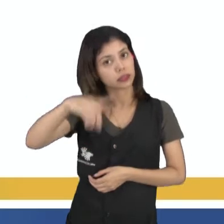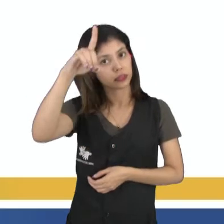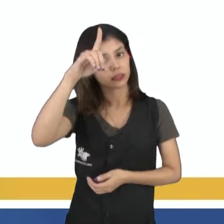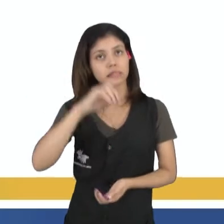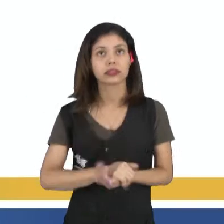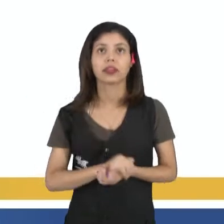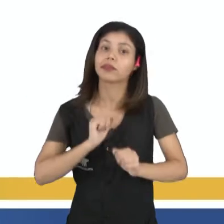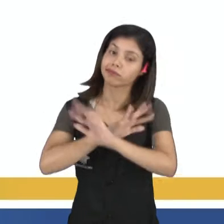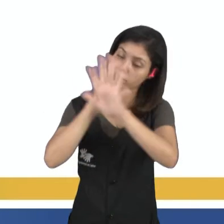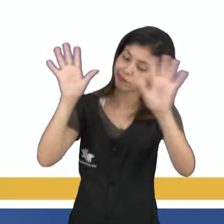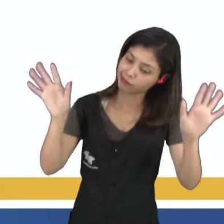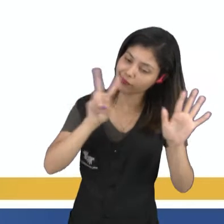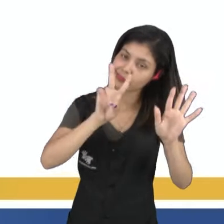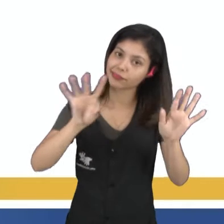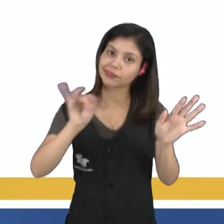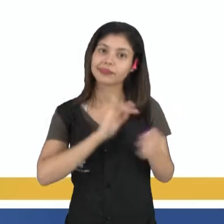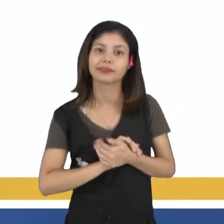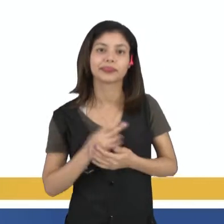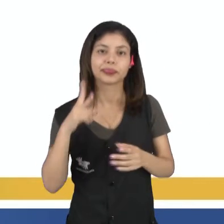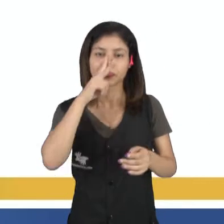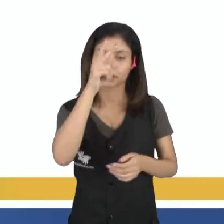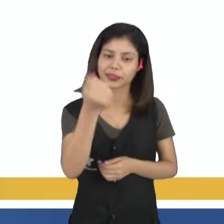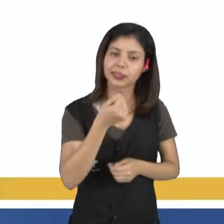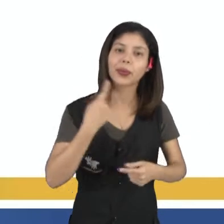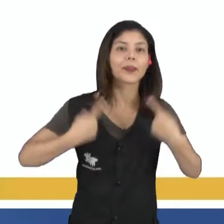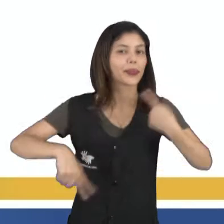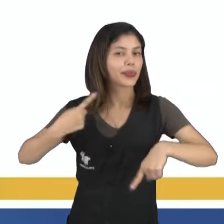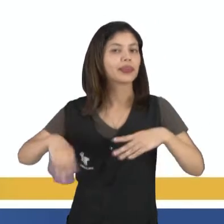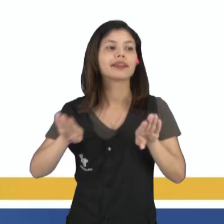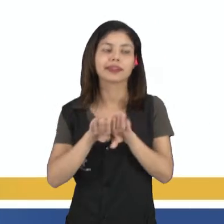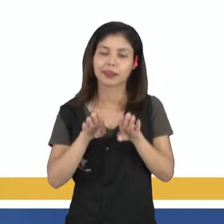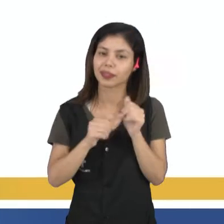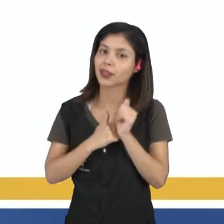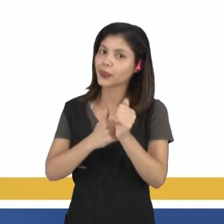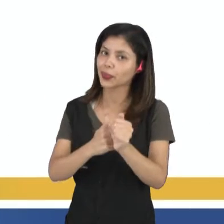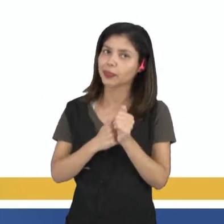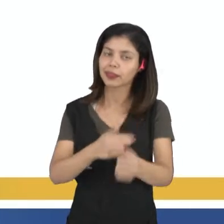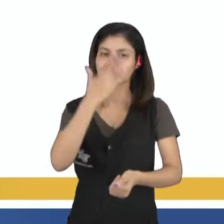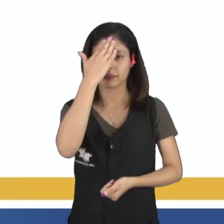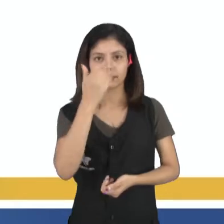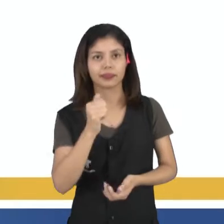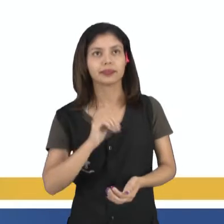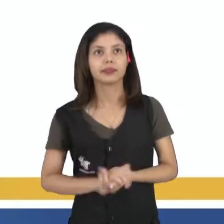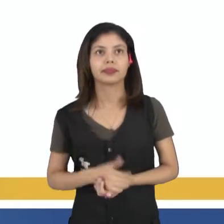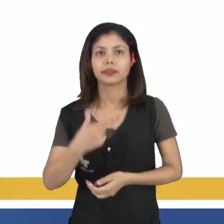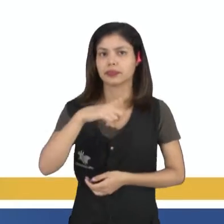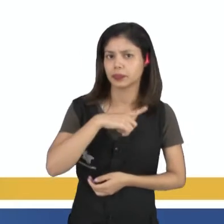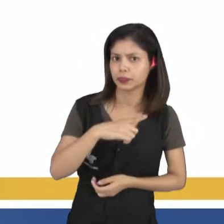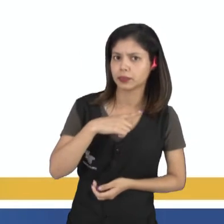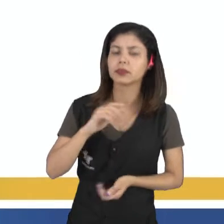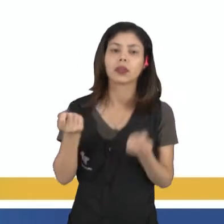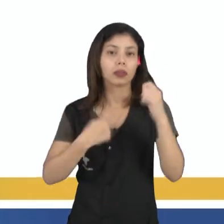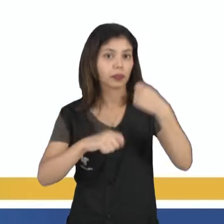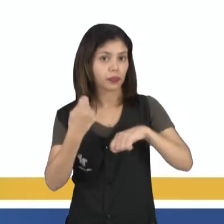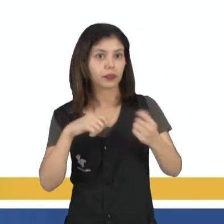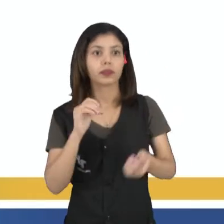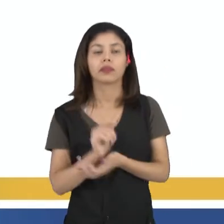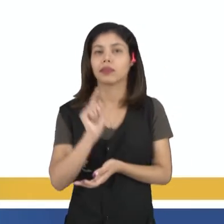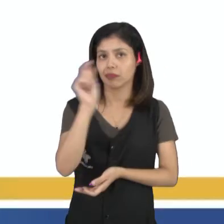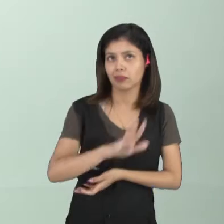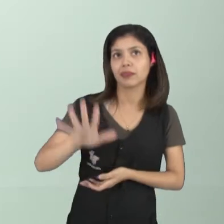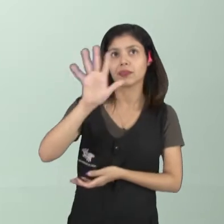Nordeste e claro que o poder político também vai acompanhar né porque a gente sabe que quem tem o poder econômico